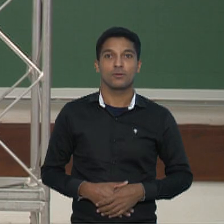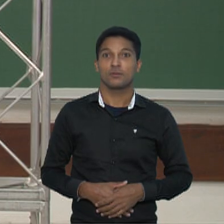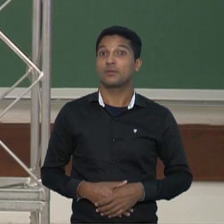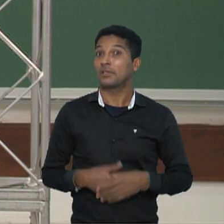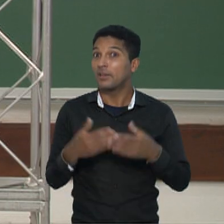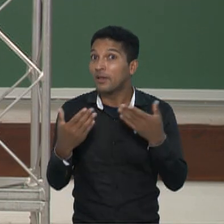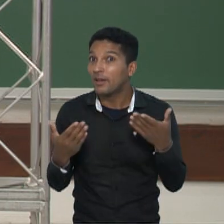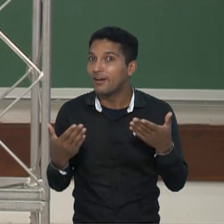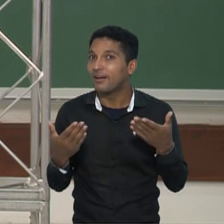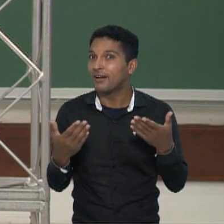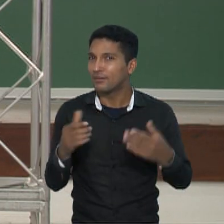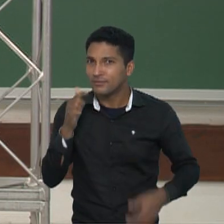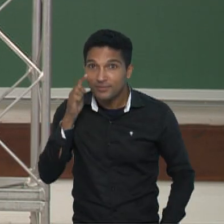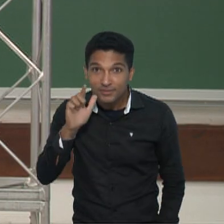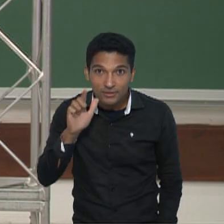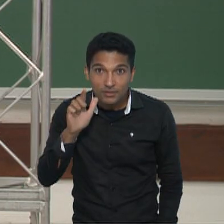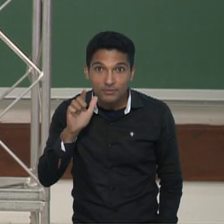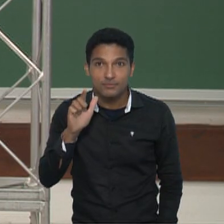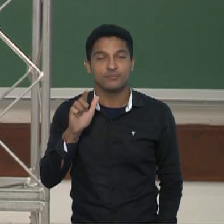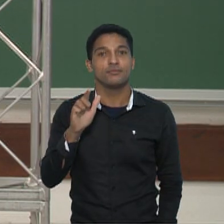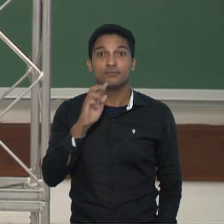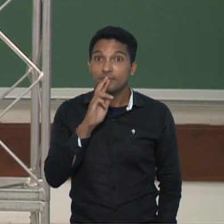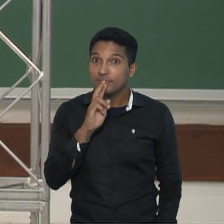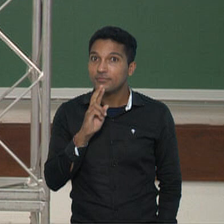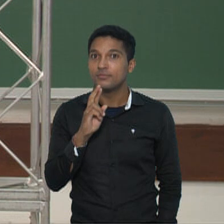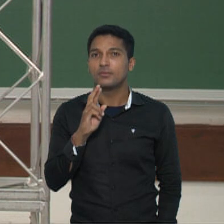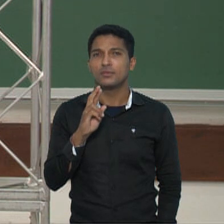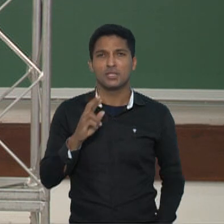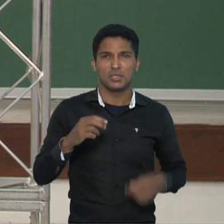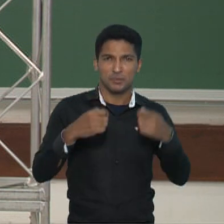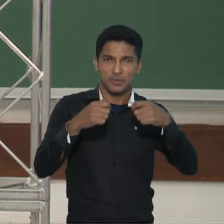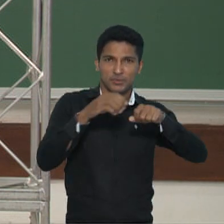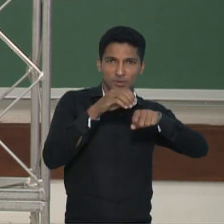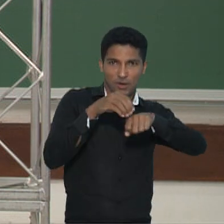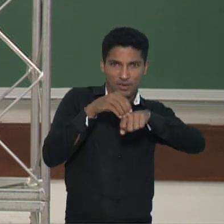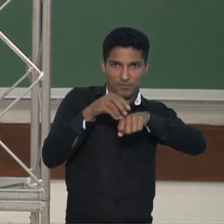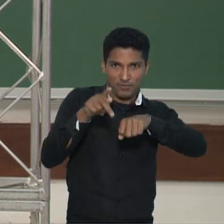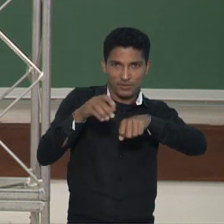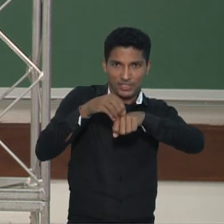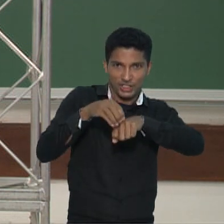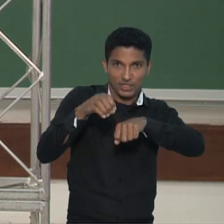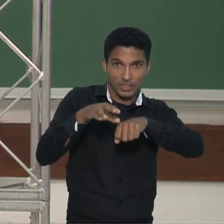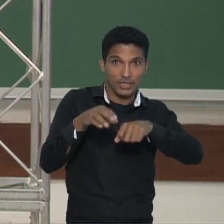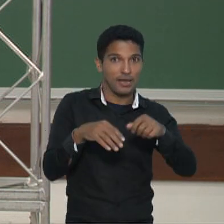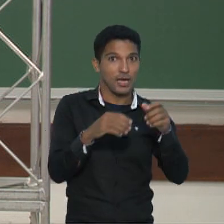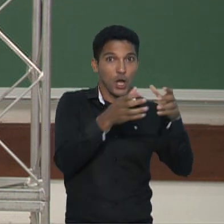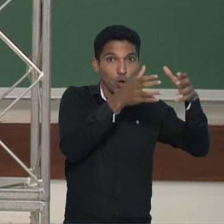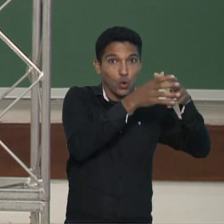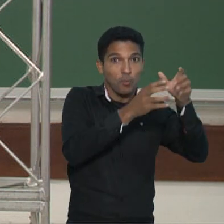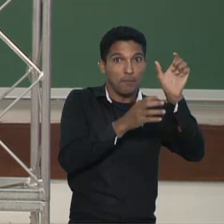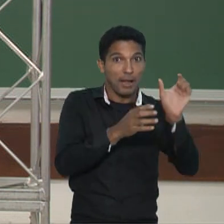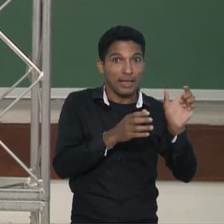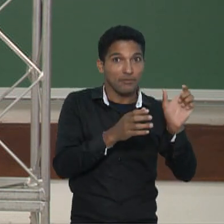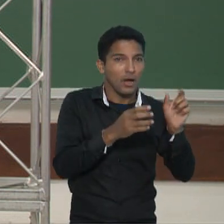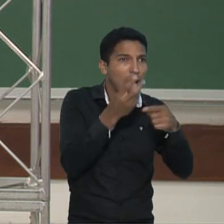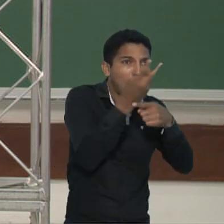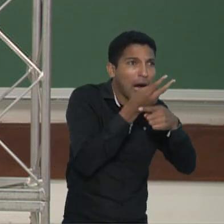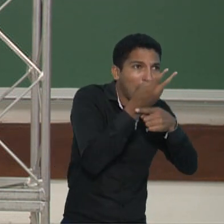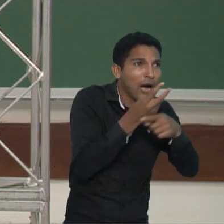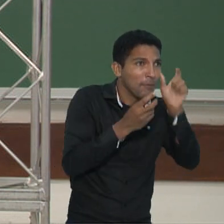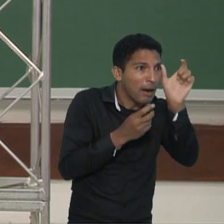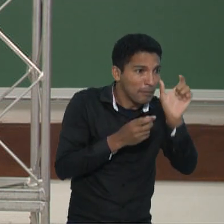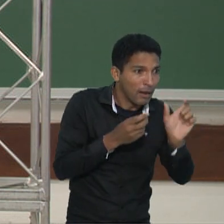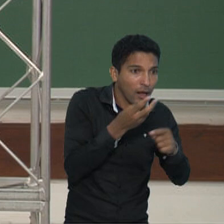E aí, conseguiu fazer? Precisou da dica que a teacher deu? Precisou procurar todas as palavrinhas lá no banco